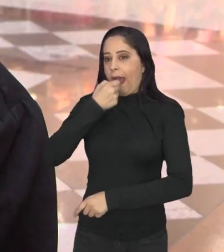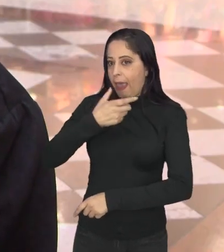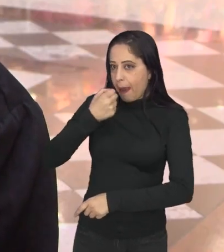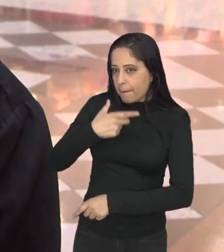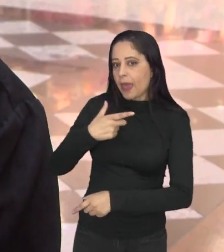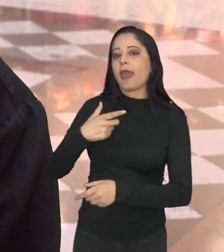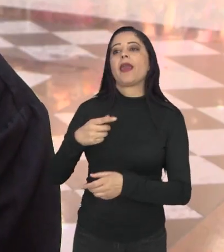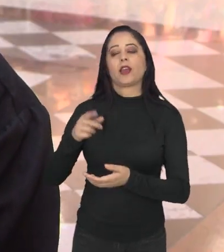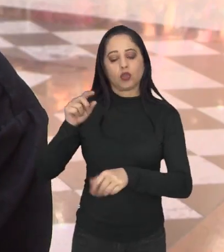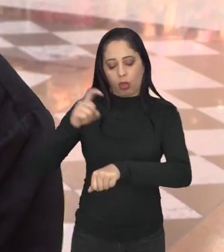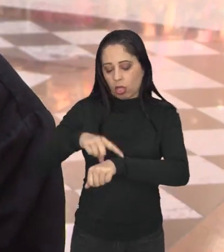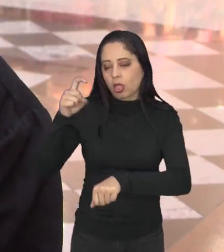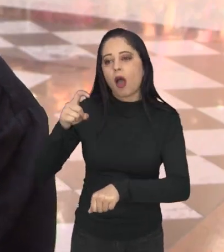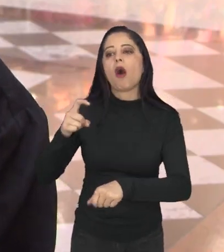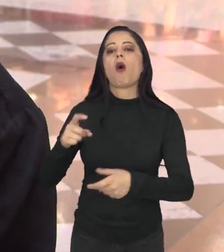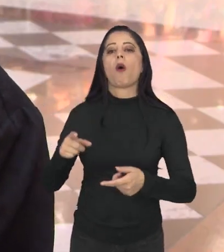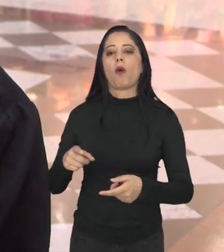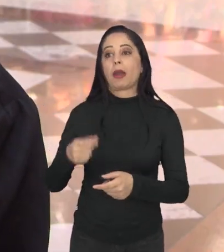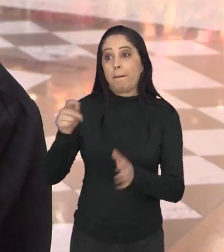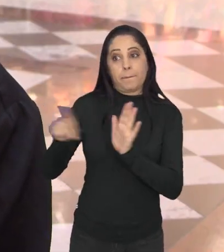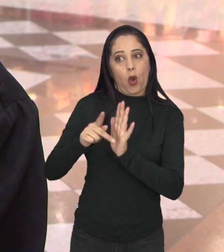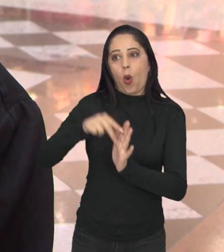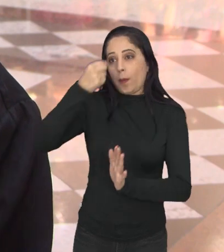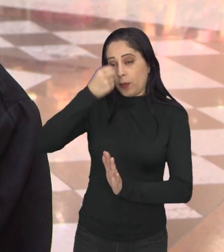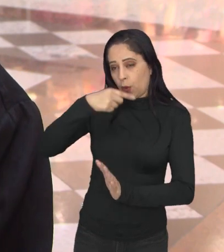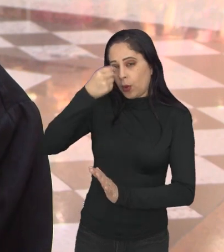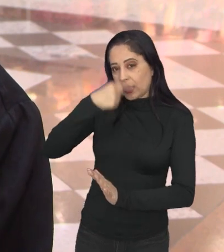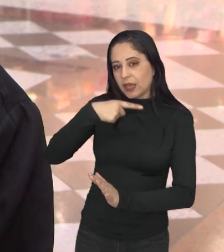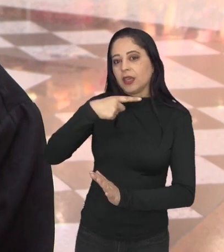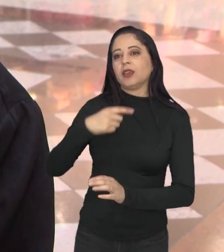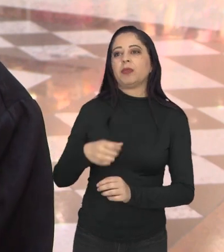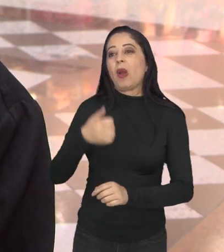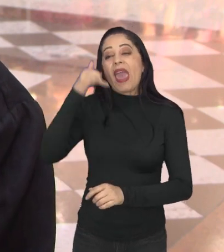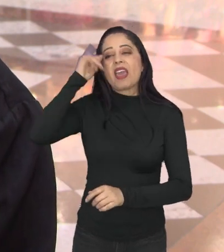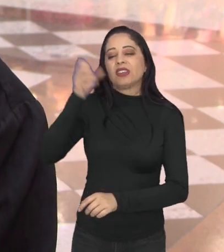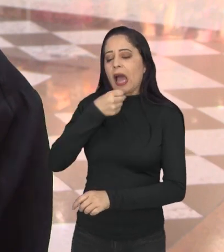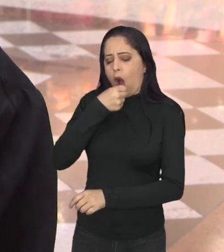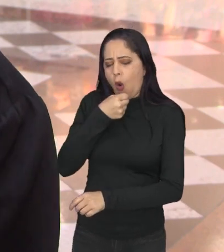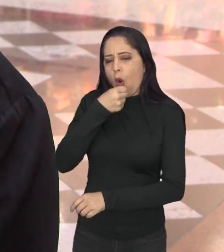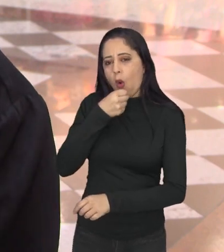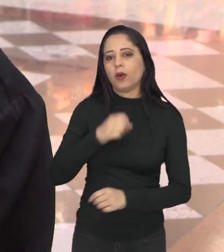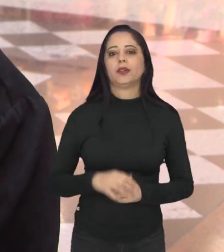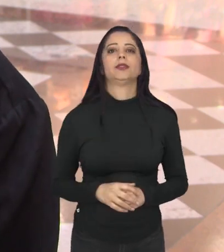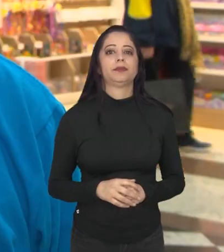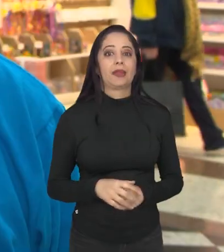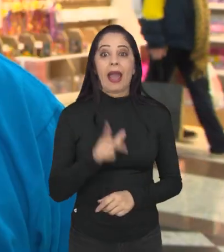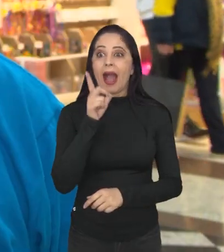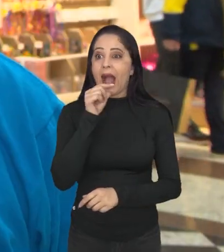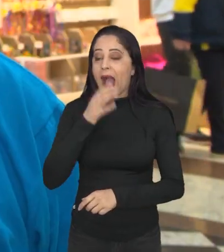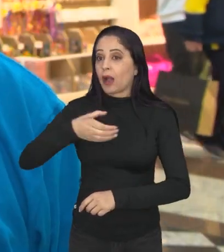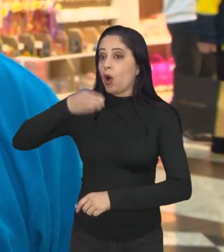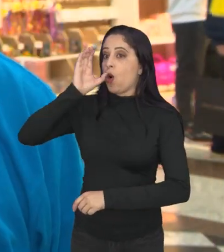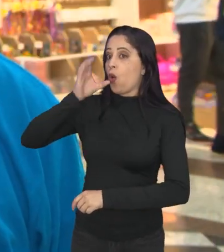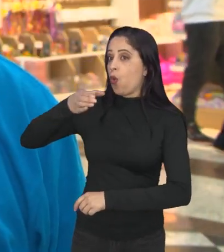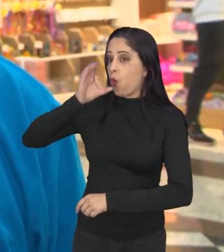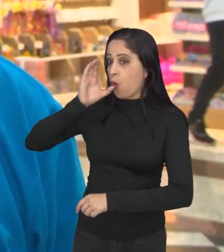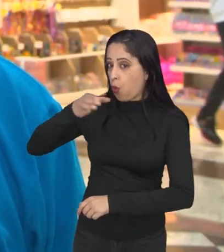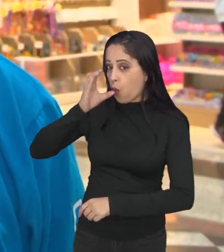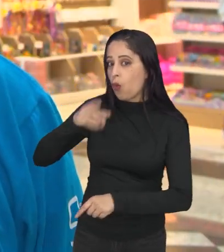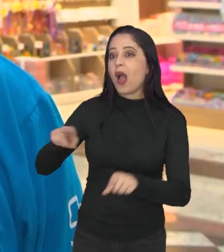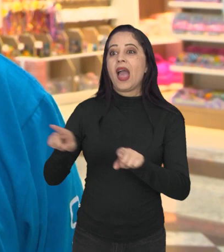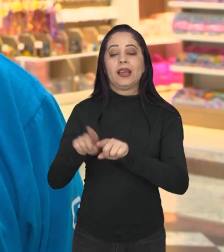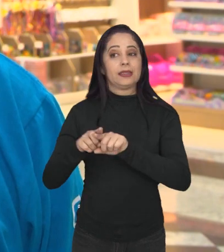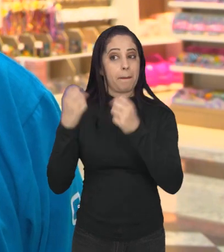já tomo já uns remédios que é indivíduo que há para gripe né para não ter tosse essas coisas tomando muita água